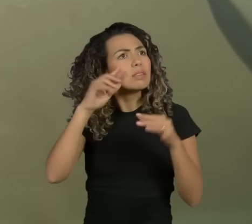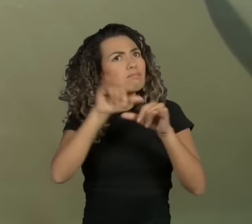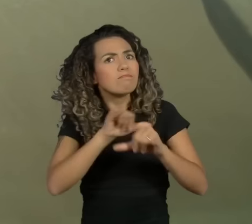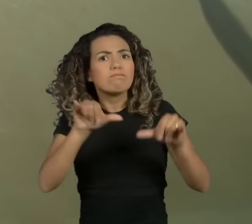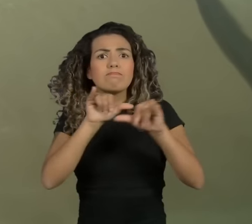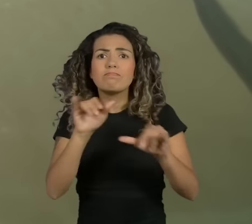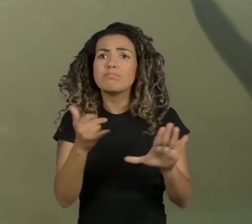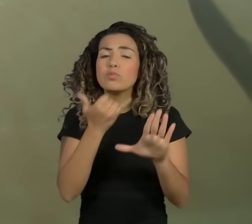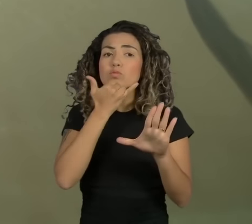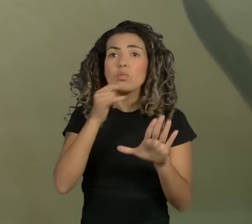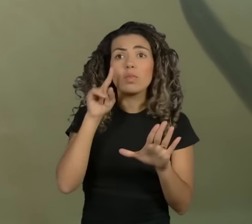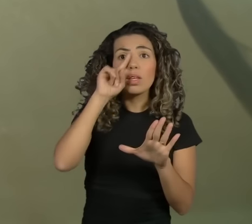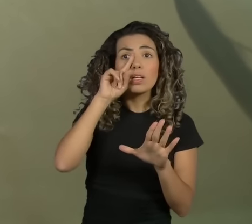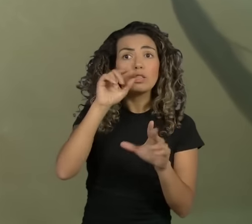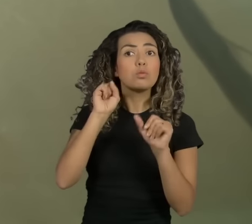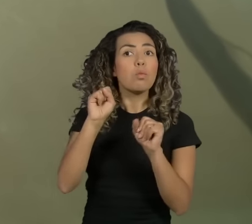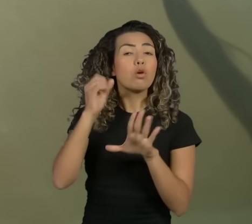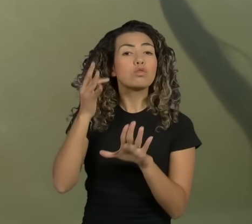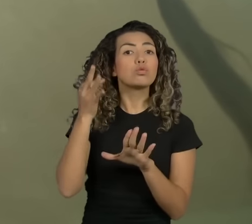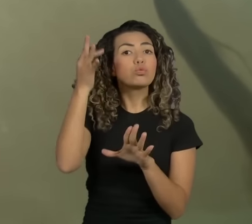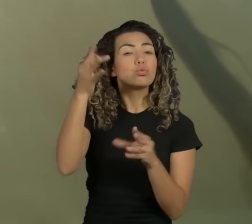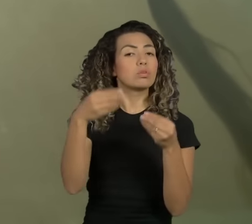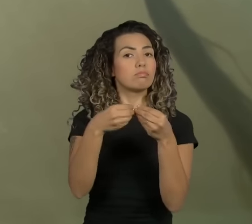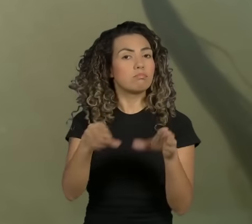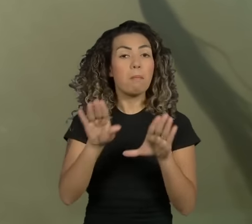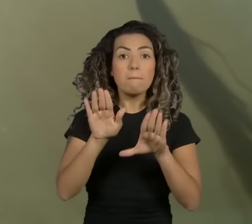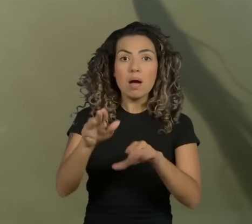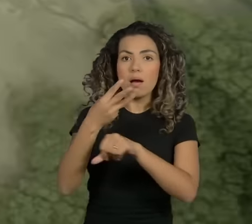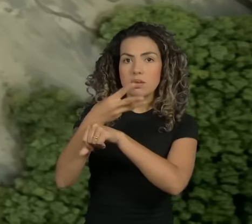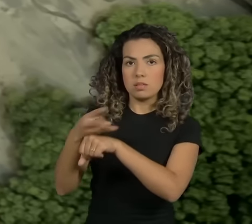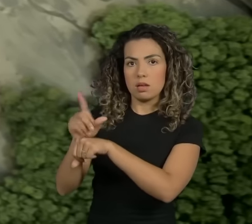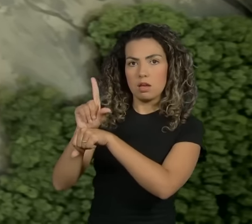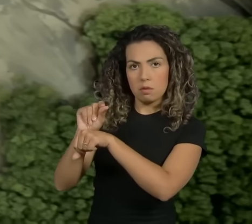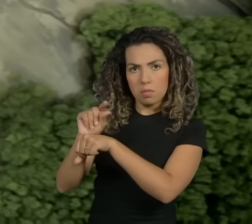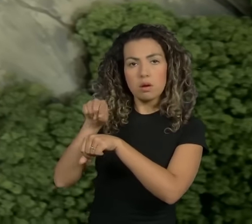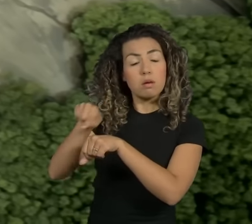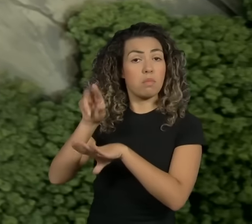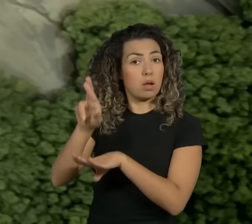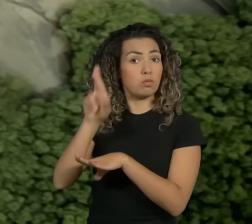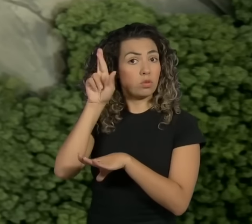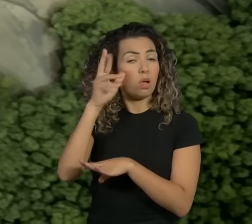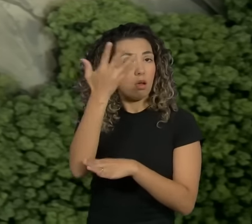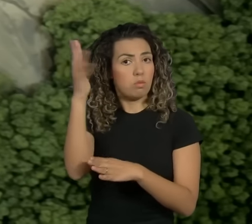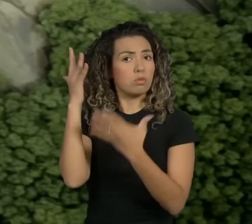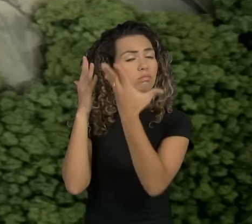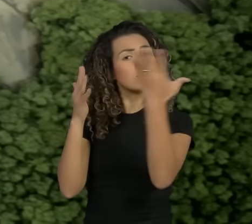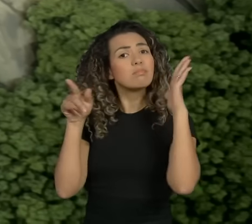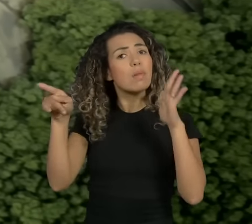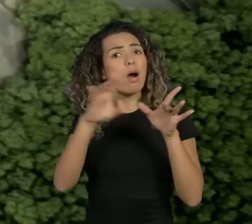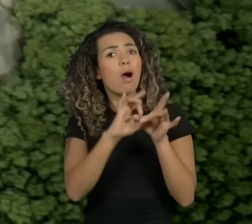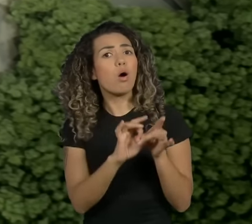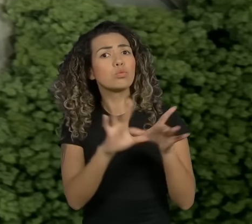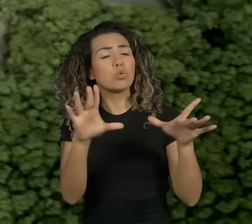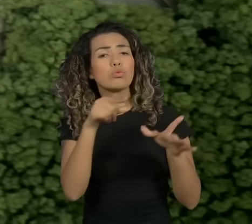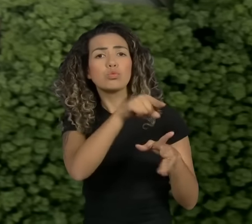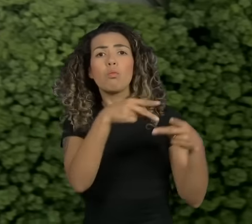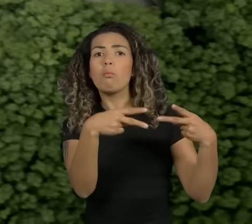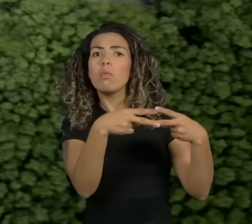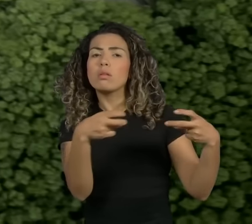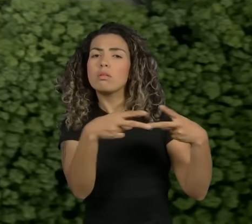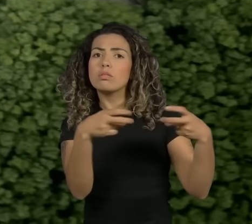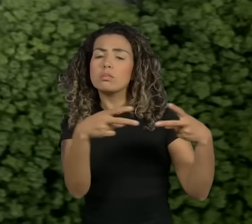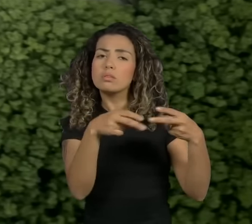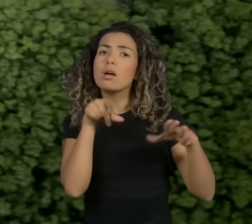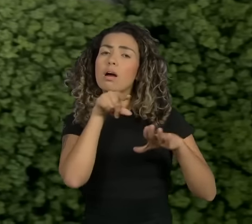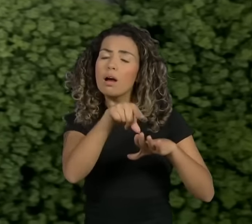de futuros acidentes, o IBAMA, Instituto Brasileiro de Meio Ambiente, autorizou a Petrobras a iniciar a